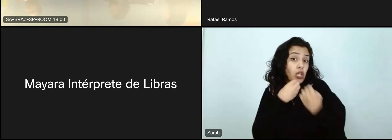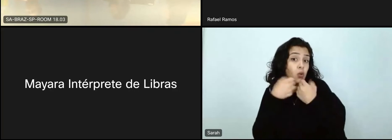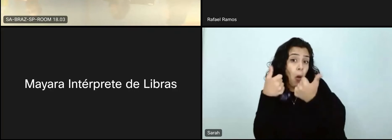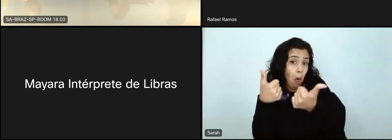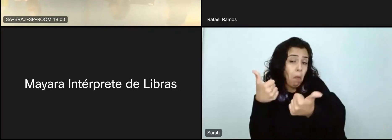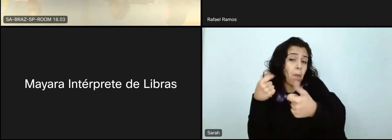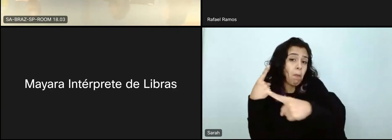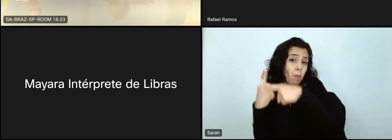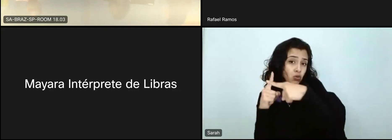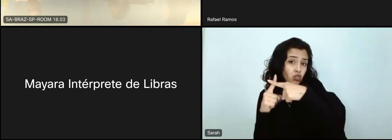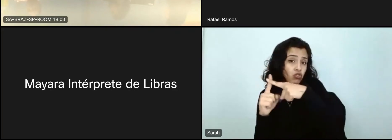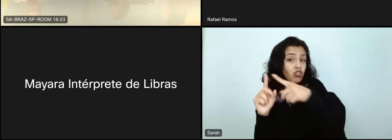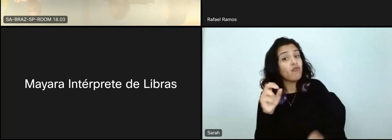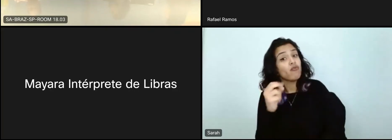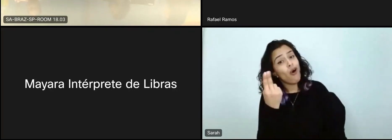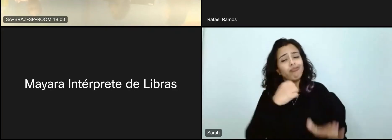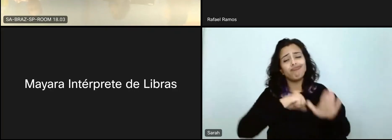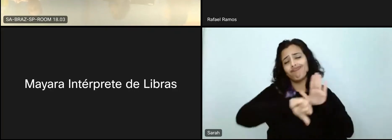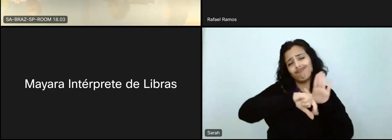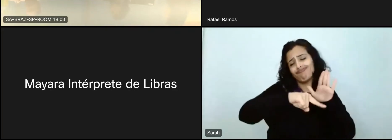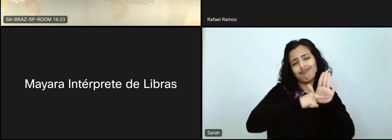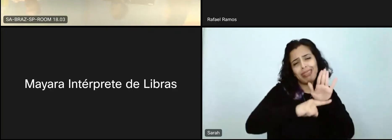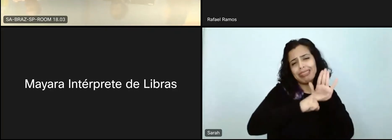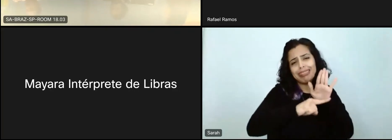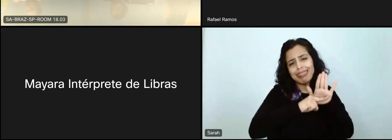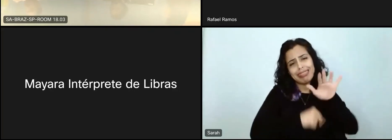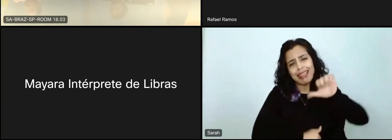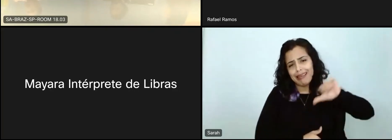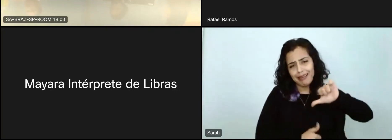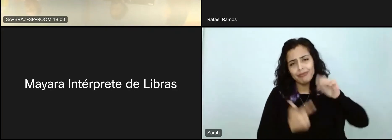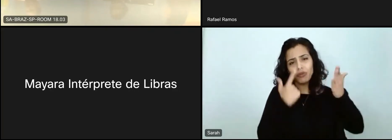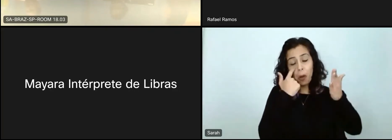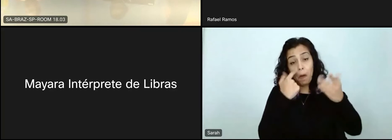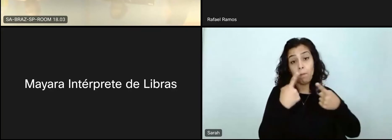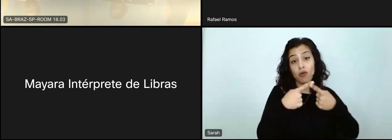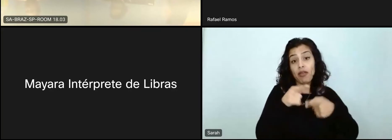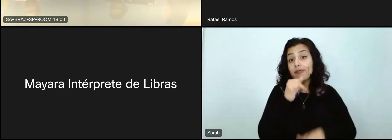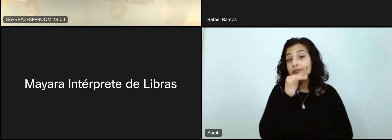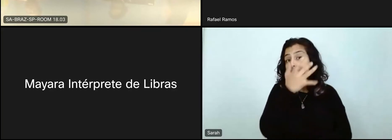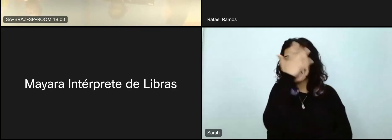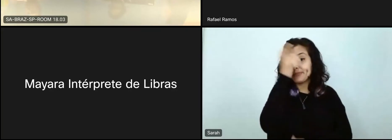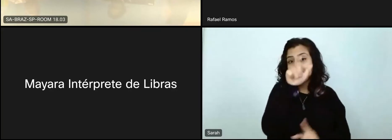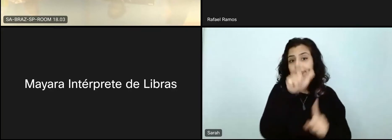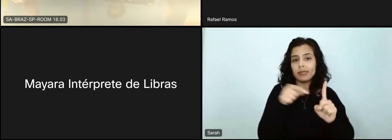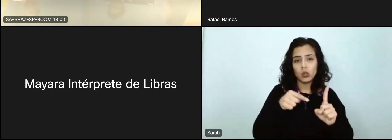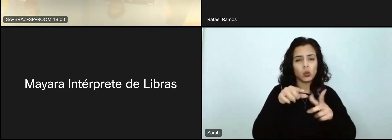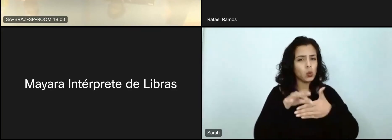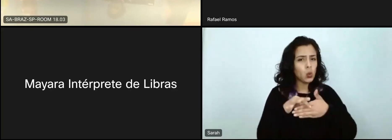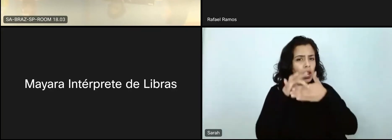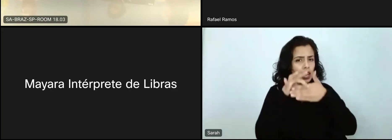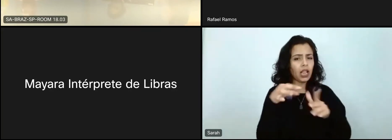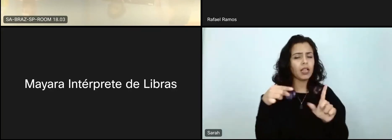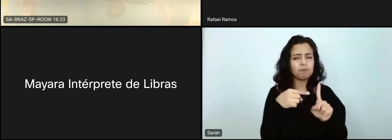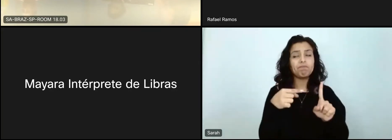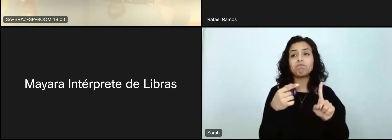fazer nada, porque de alguma forma existe um líder ali, uma situação que entende que todo mundo tem que deixar isso quieto, porque quem